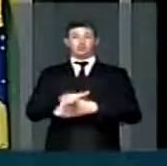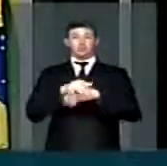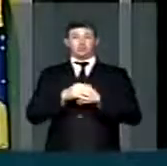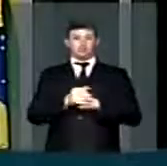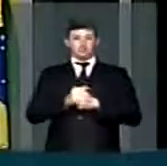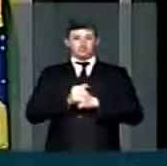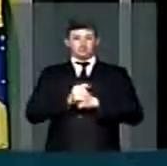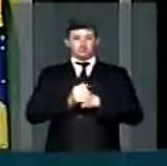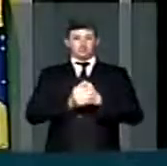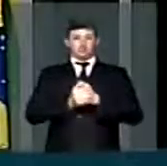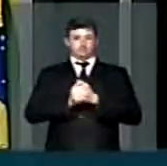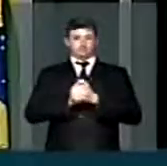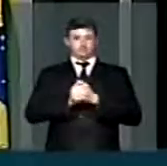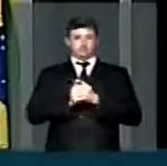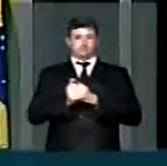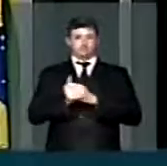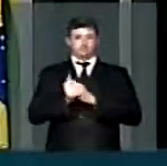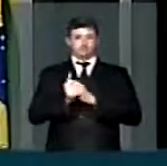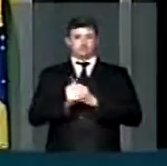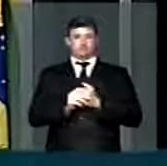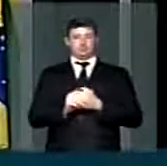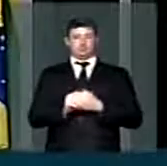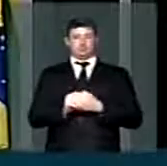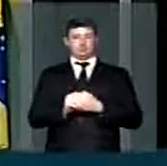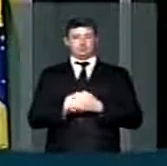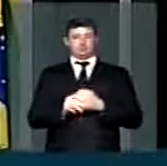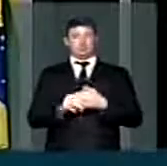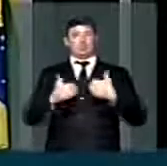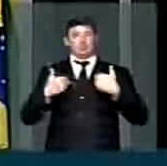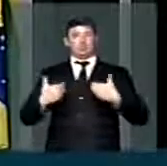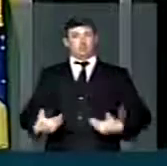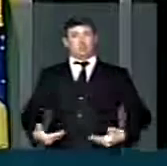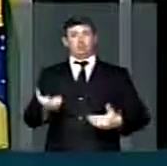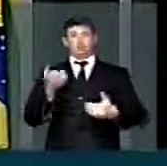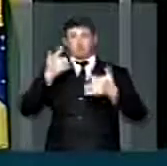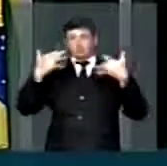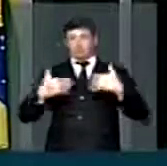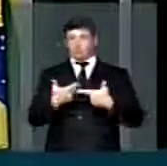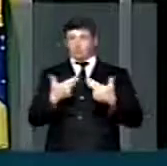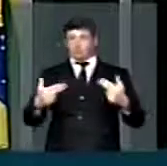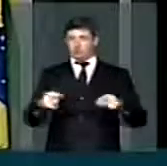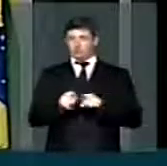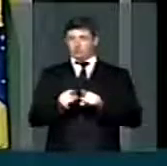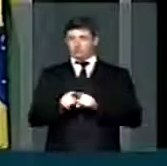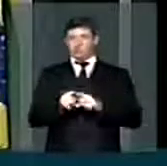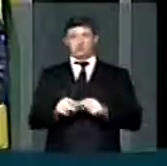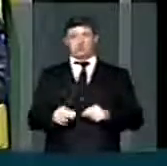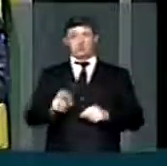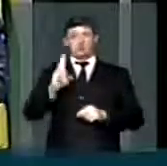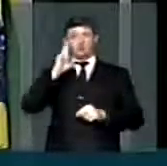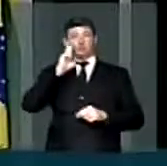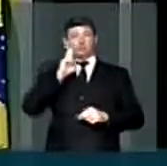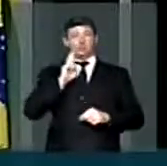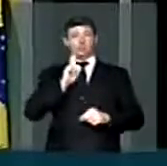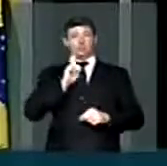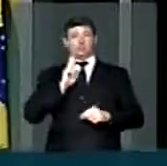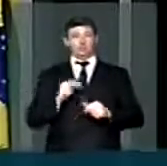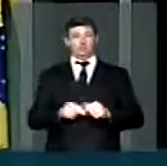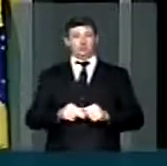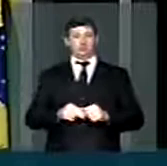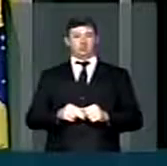estamos precisando. Eu quero fazer aqui também, senhor presidente, um esclarecimento. Rondônia,